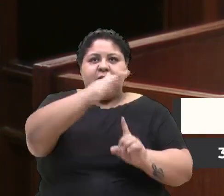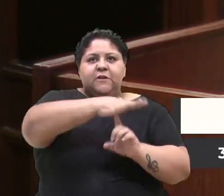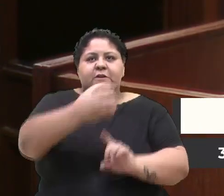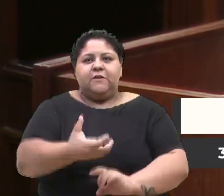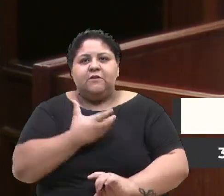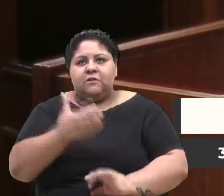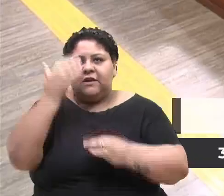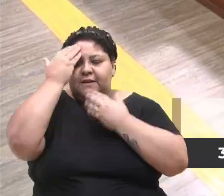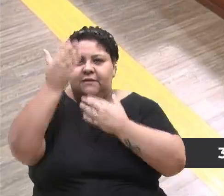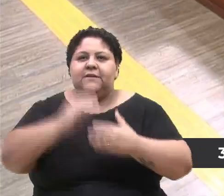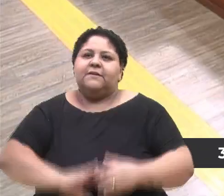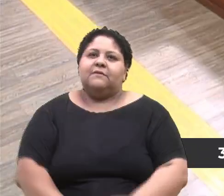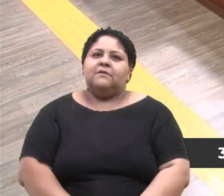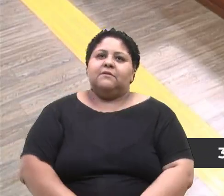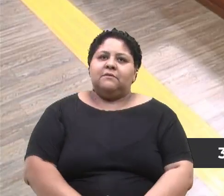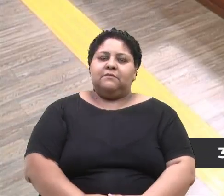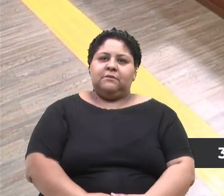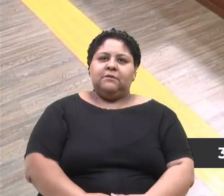Muito obrigada.